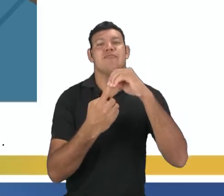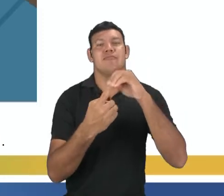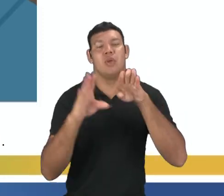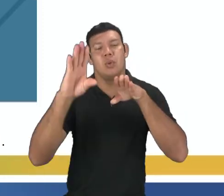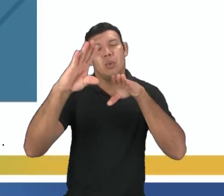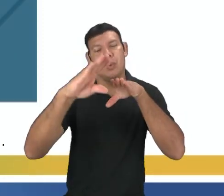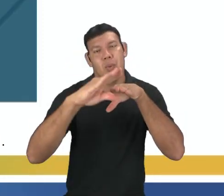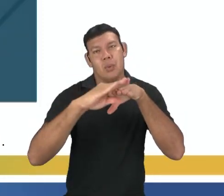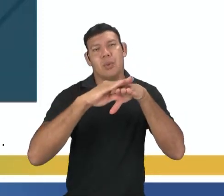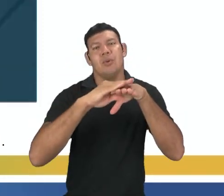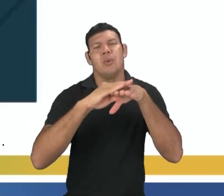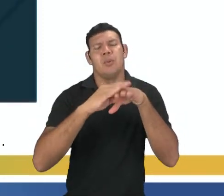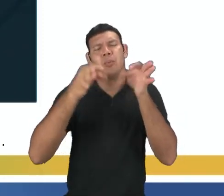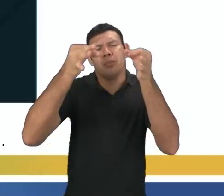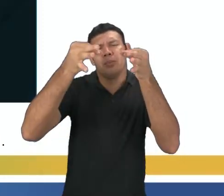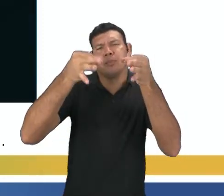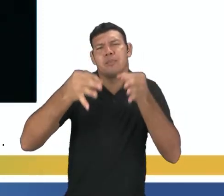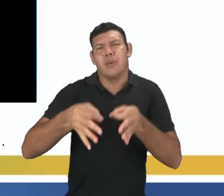serviu perfeitamente.